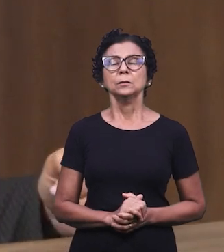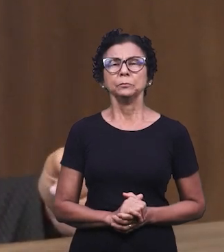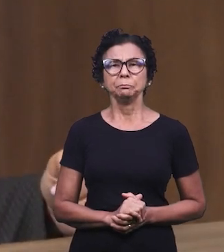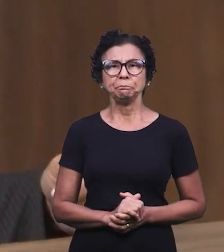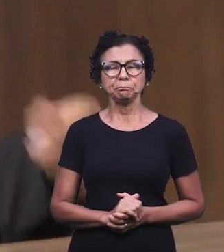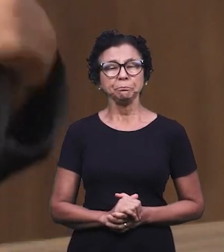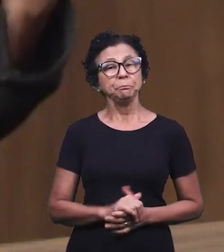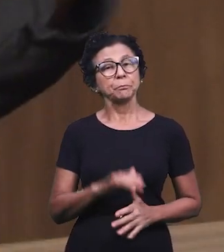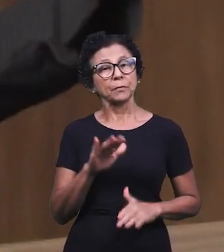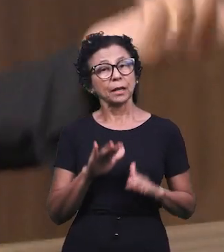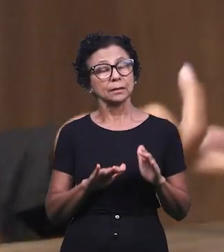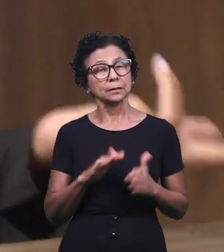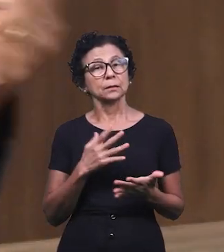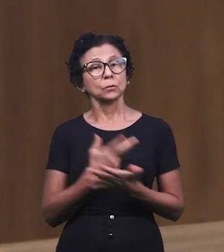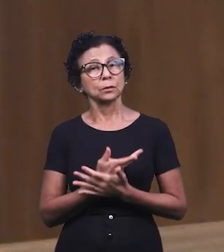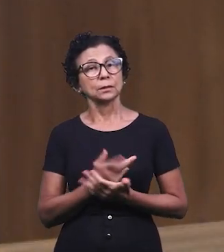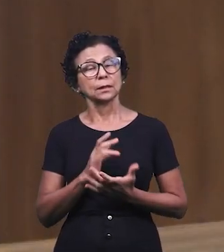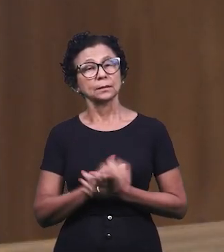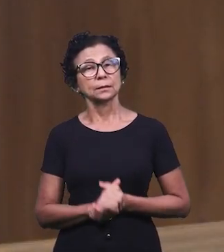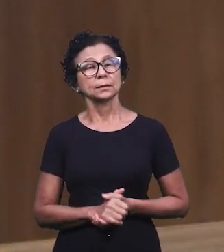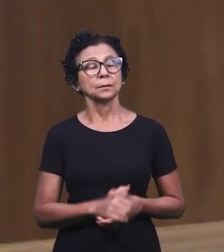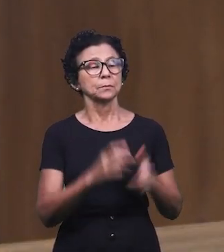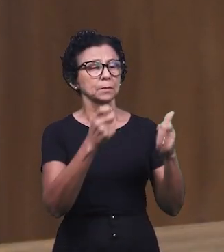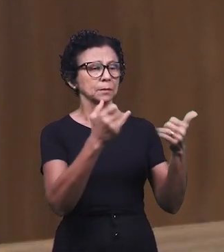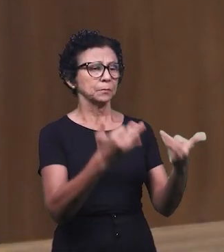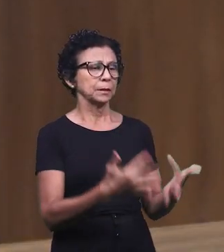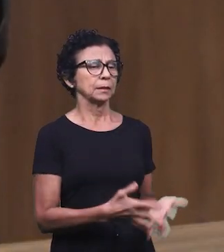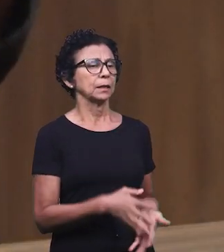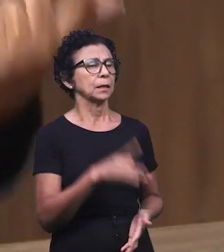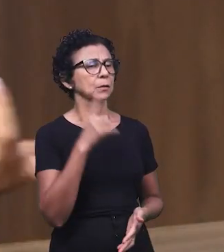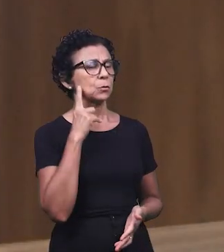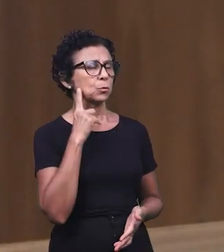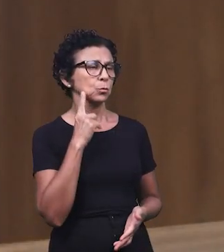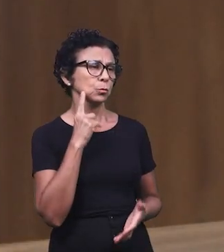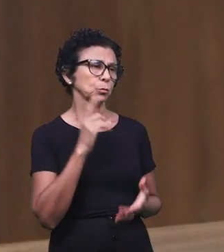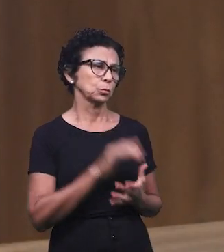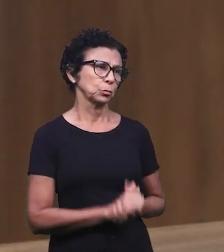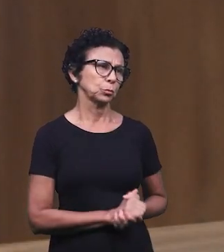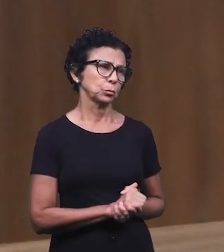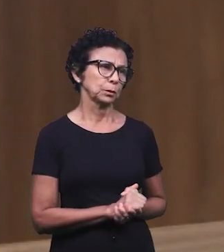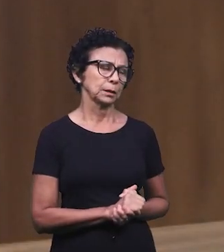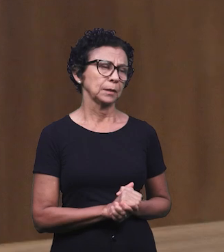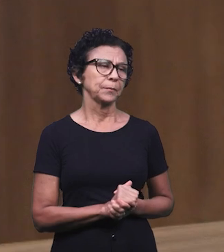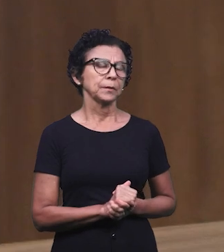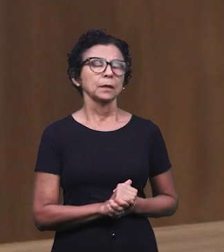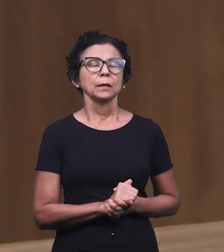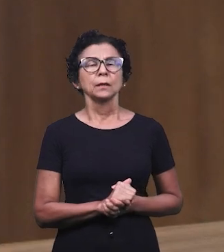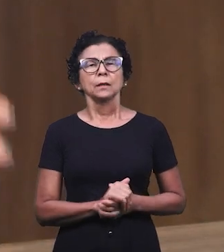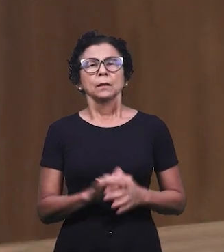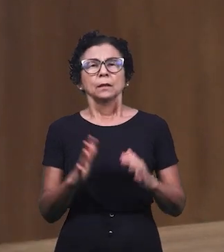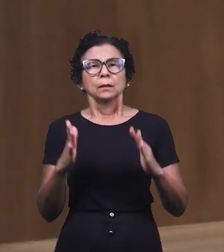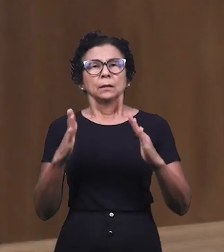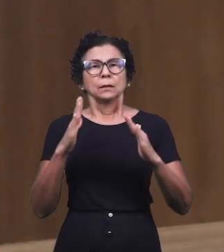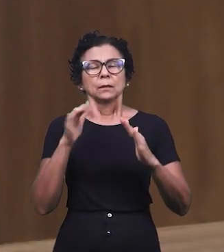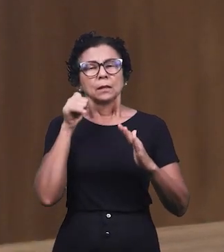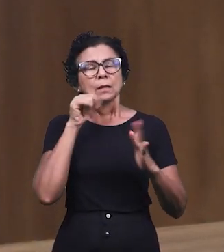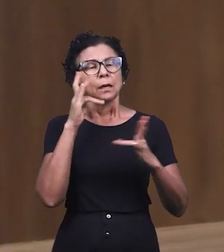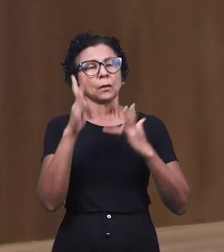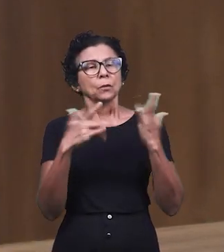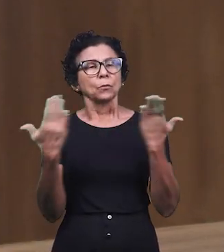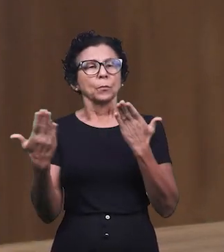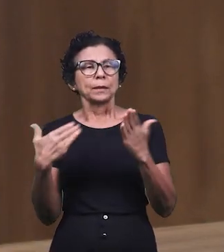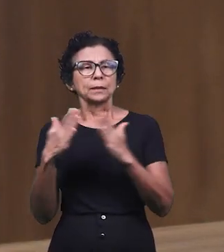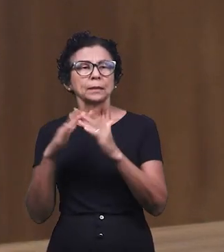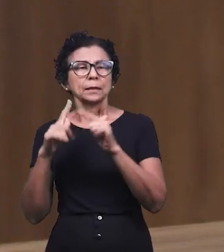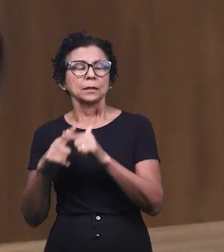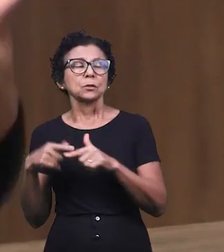ele e explicar por que a noiva é a igreja, por que Jesus é o cordeiro. Talvez ali naquele momento ele não vai